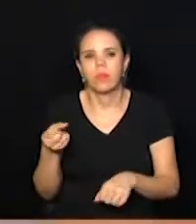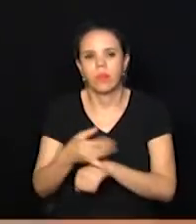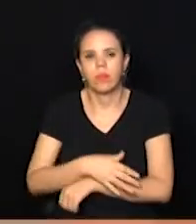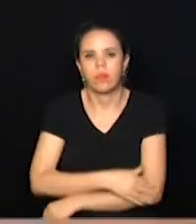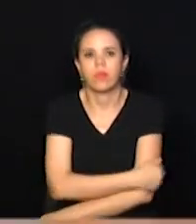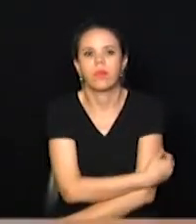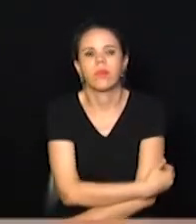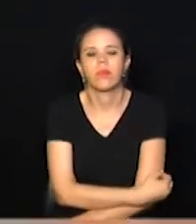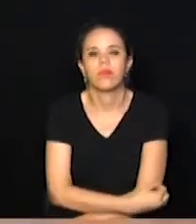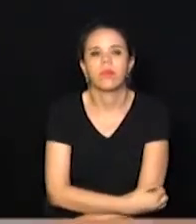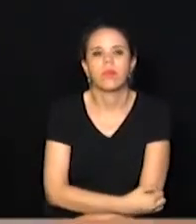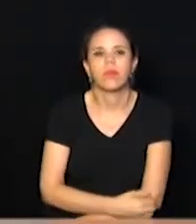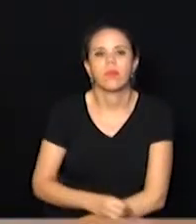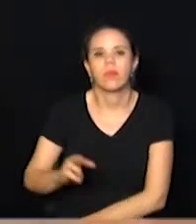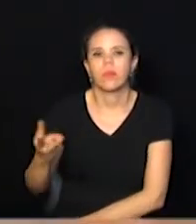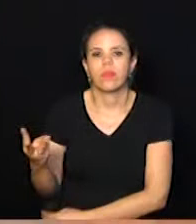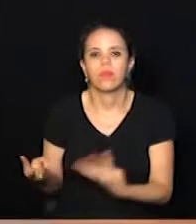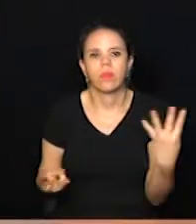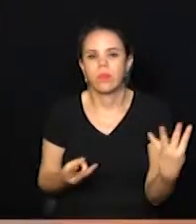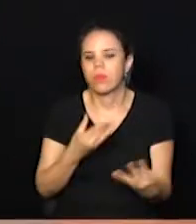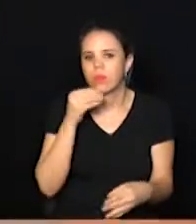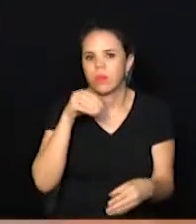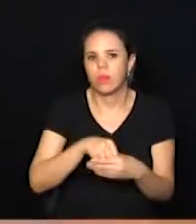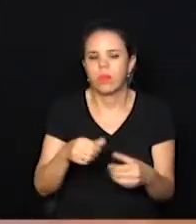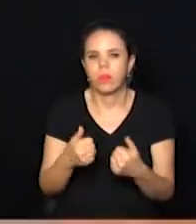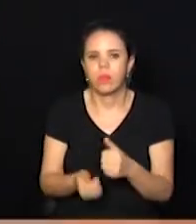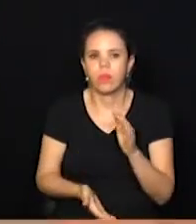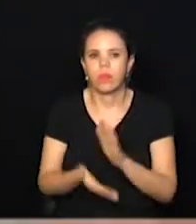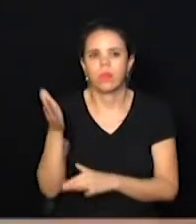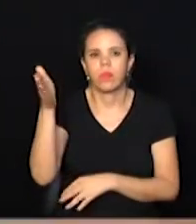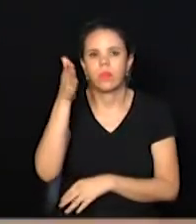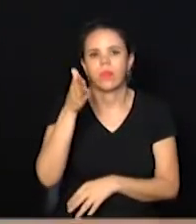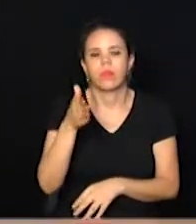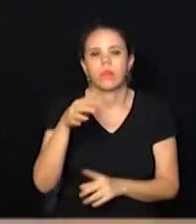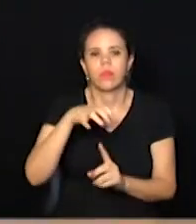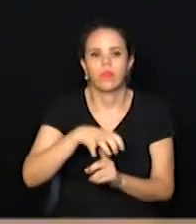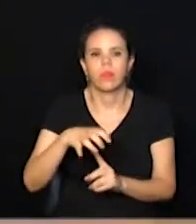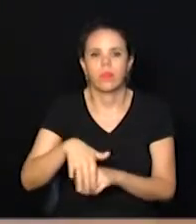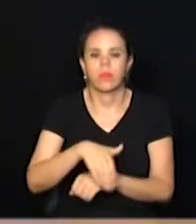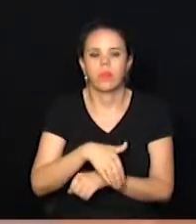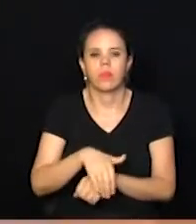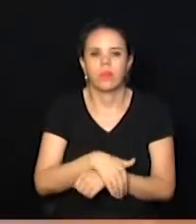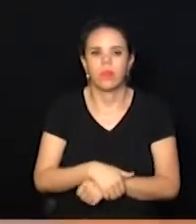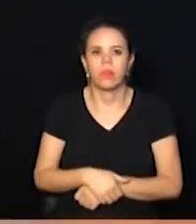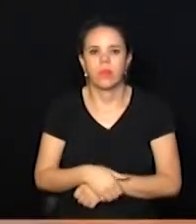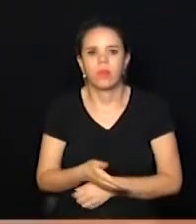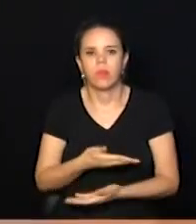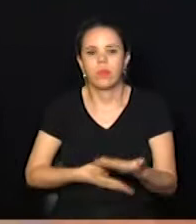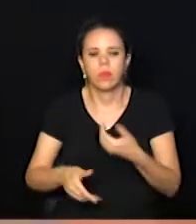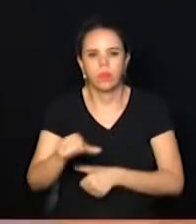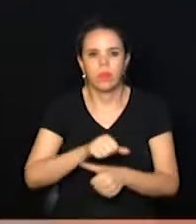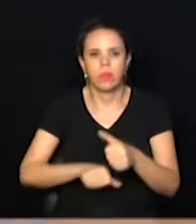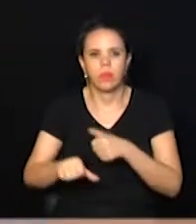com 3 ou 4 malucos dentro daquele busão, parava na feira, parava no meio da rua, trocava